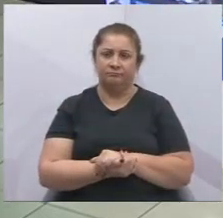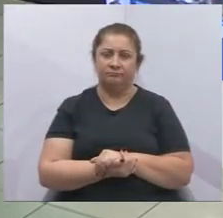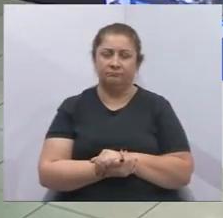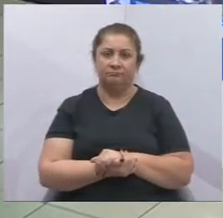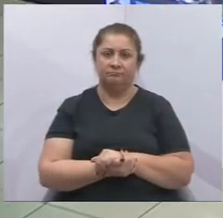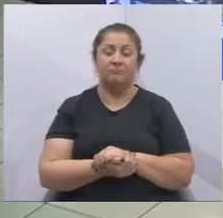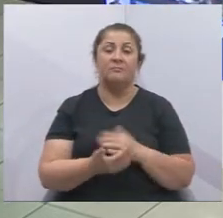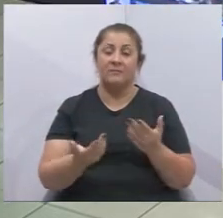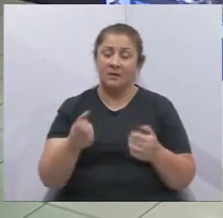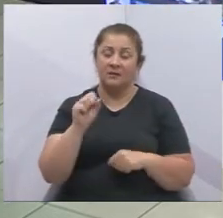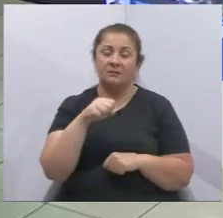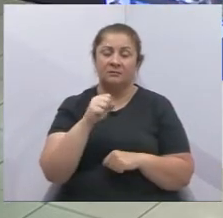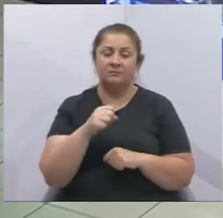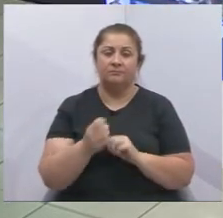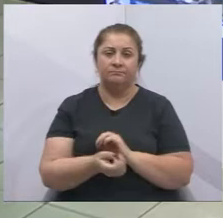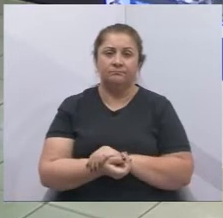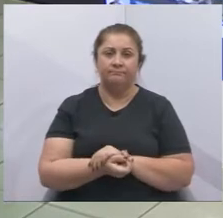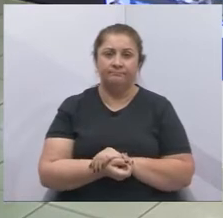É isso.